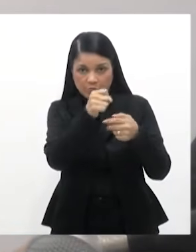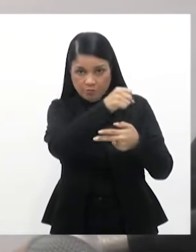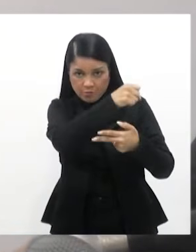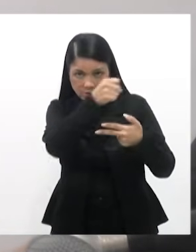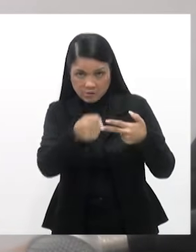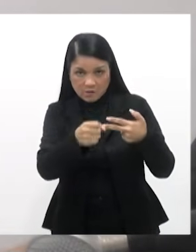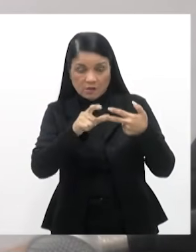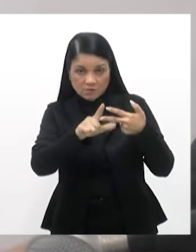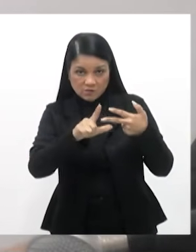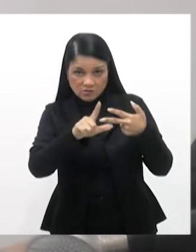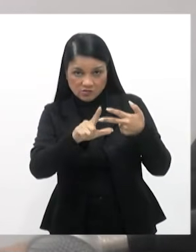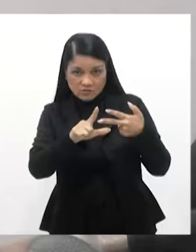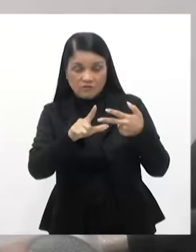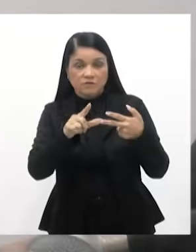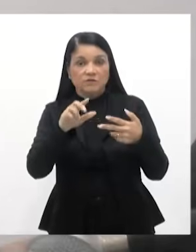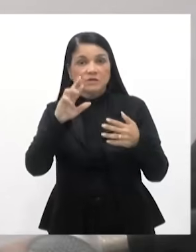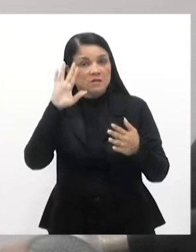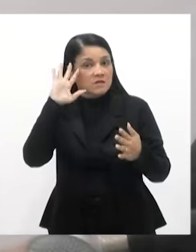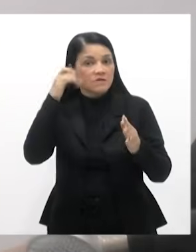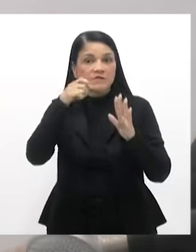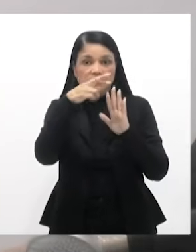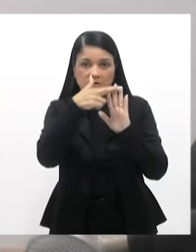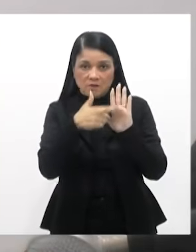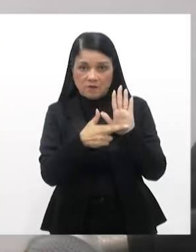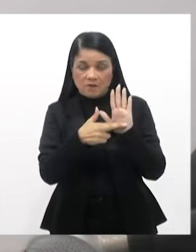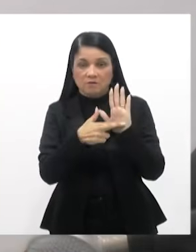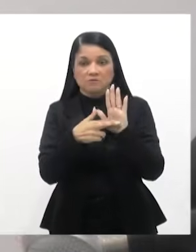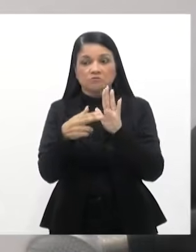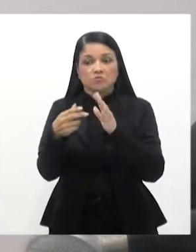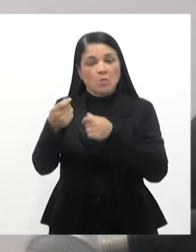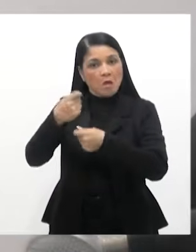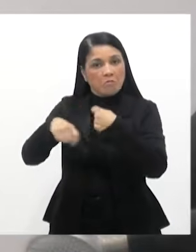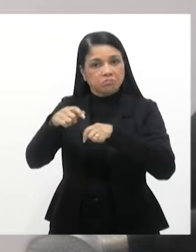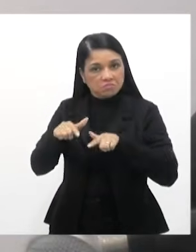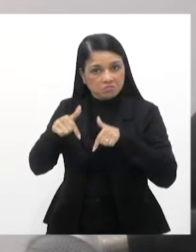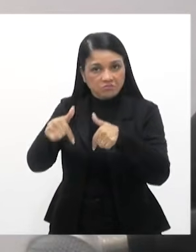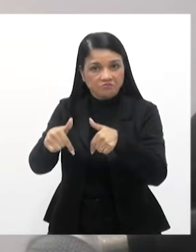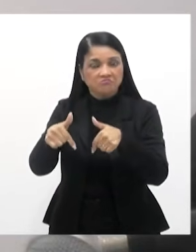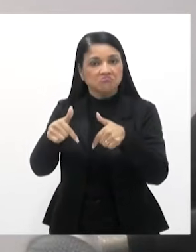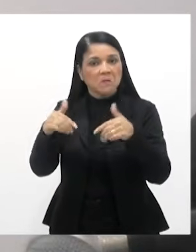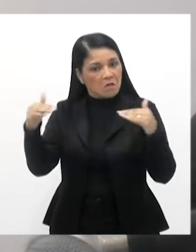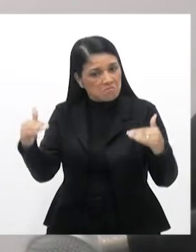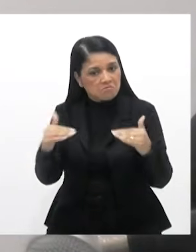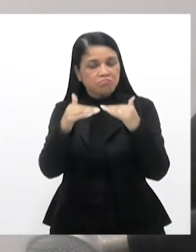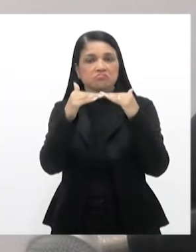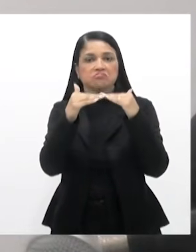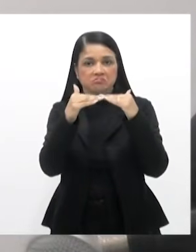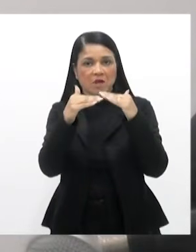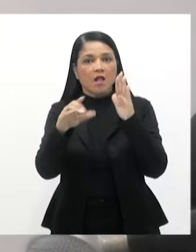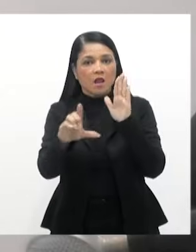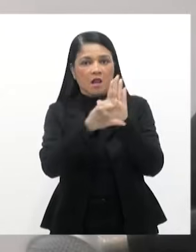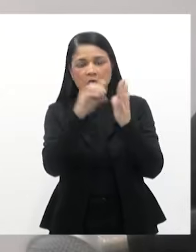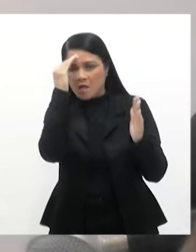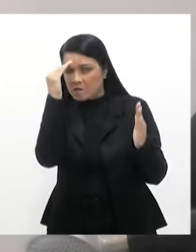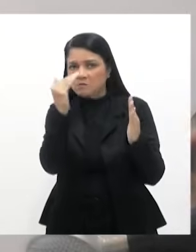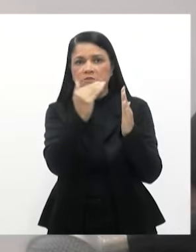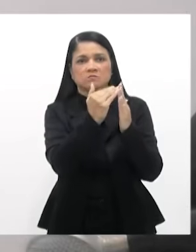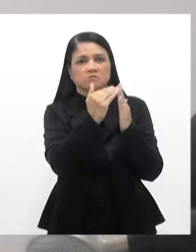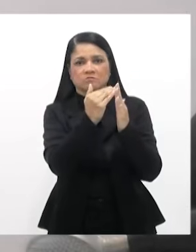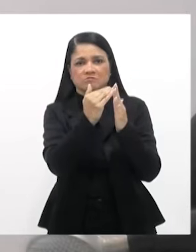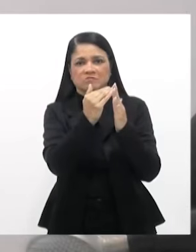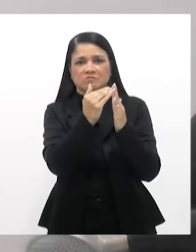em definir regras em um ato administrativo, está absolutamente legal. Este preceito está sendo observado, então